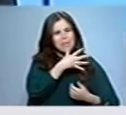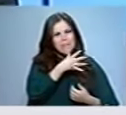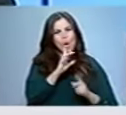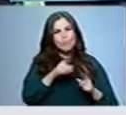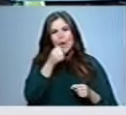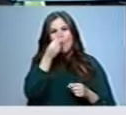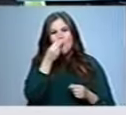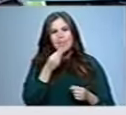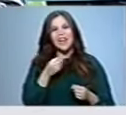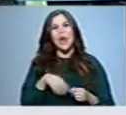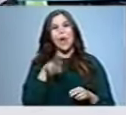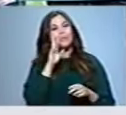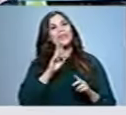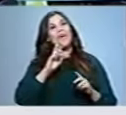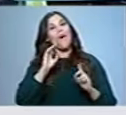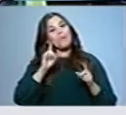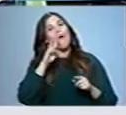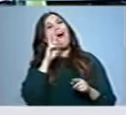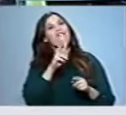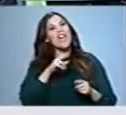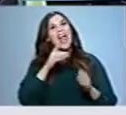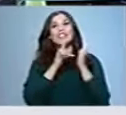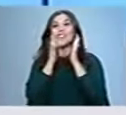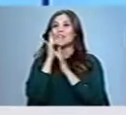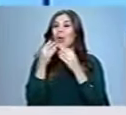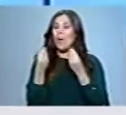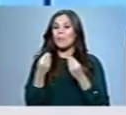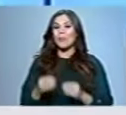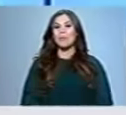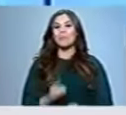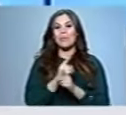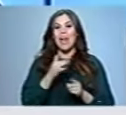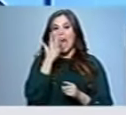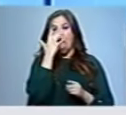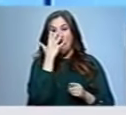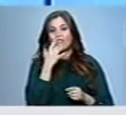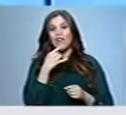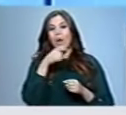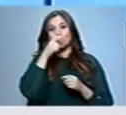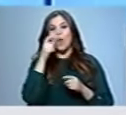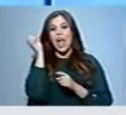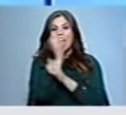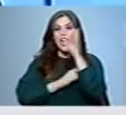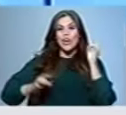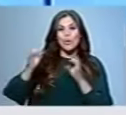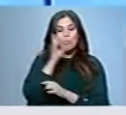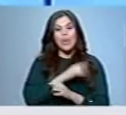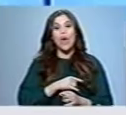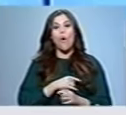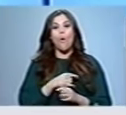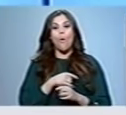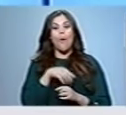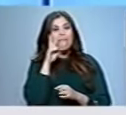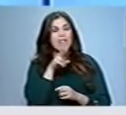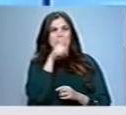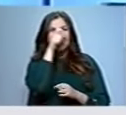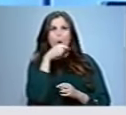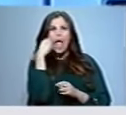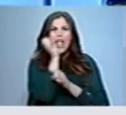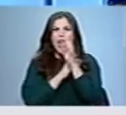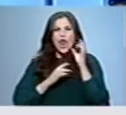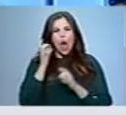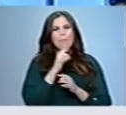bom. Em África, um europeu de cabelo comprido e barba é chamado de Jesus 250 vezes por dia. Claro. A sério. Quando